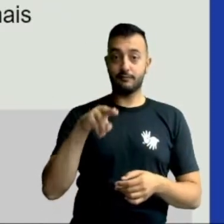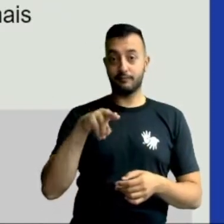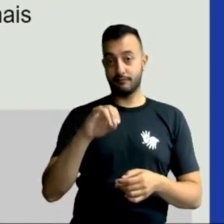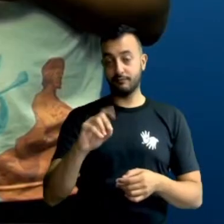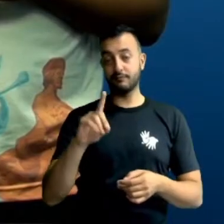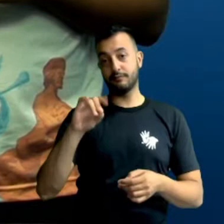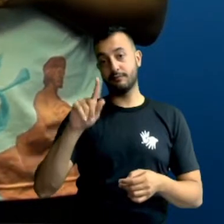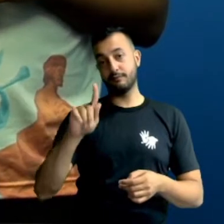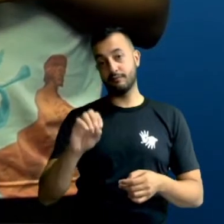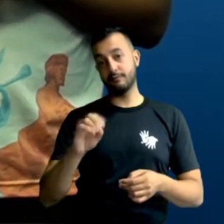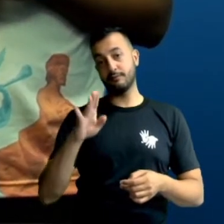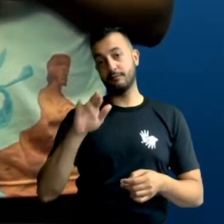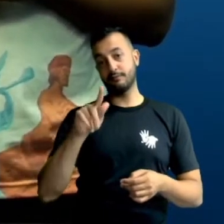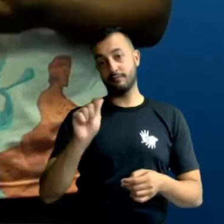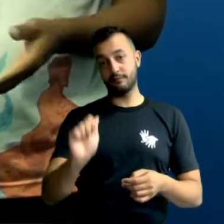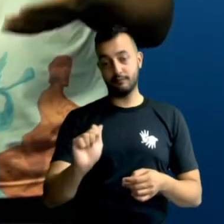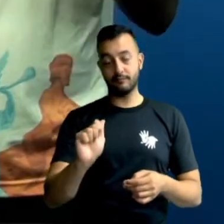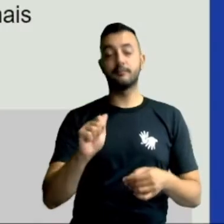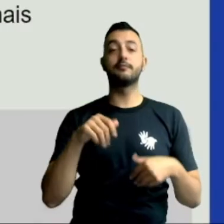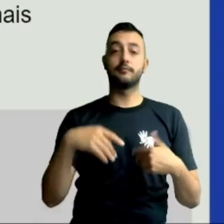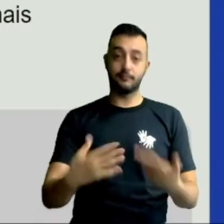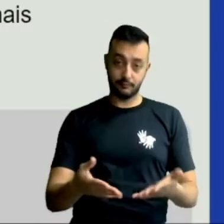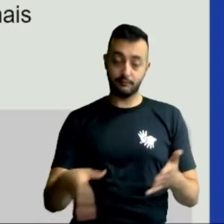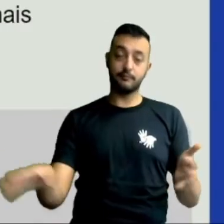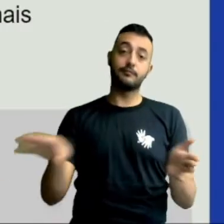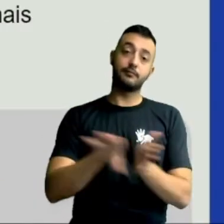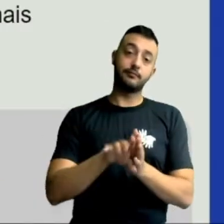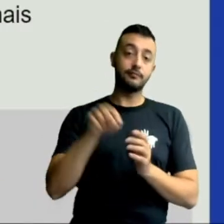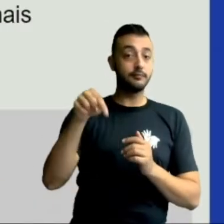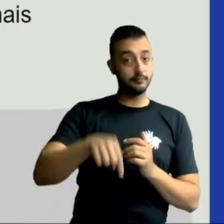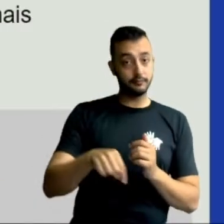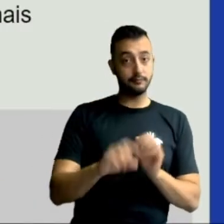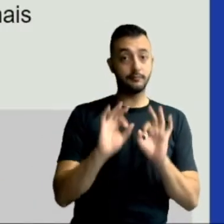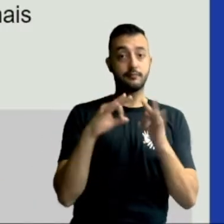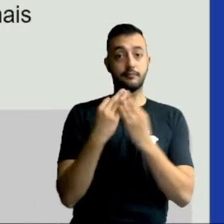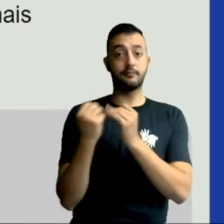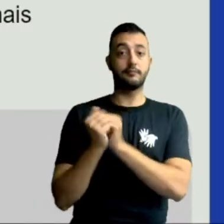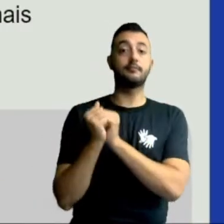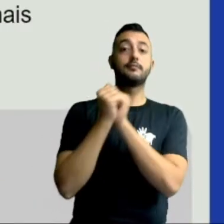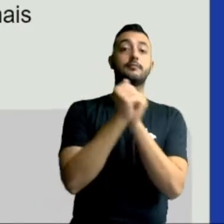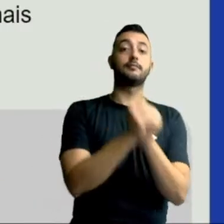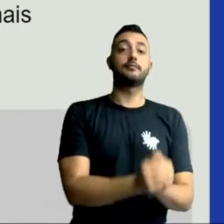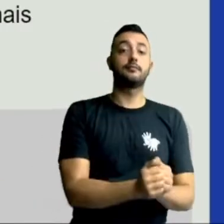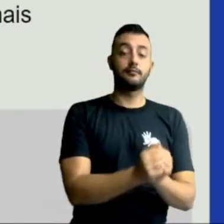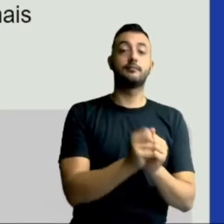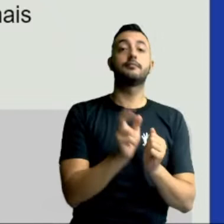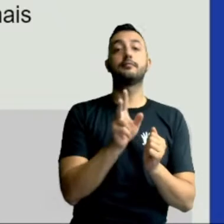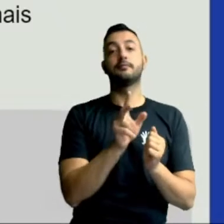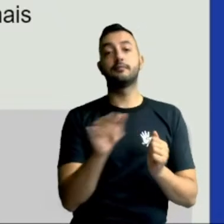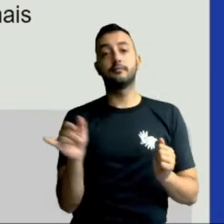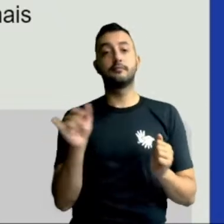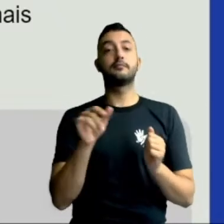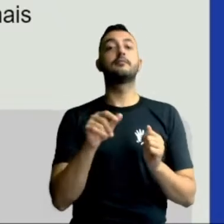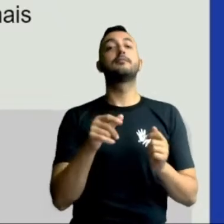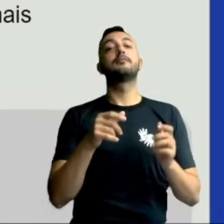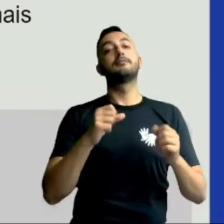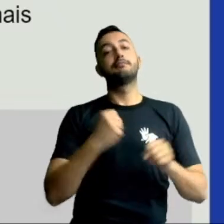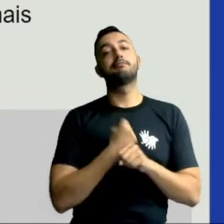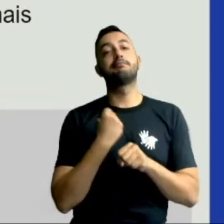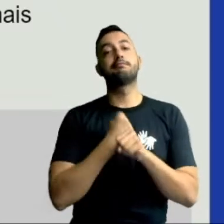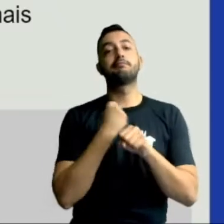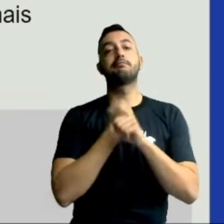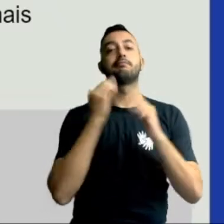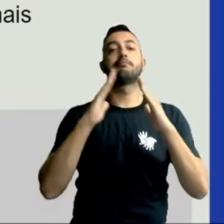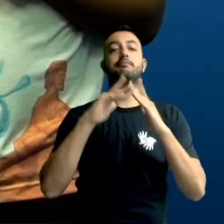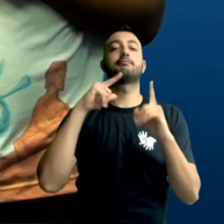de Braga lá, certo? Então, quando ele chega aqui com seus familiares, ele vai erigir uma capela